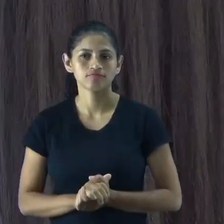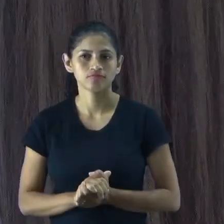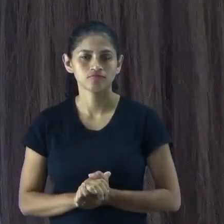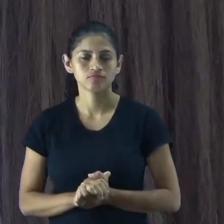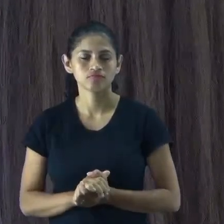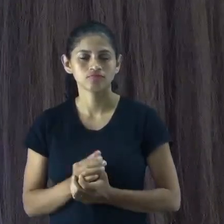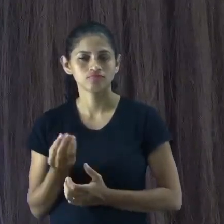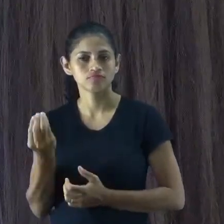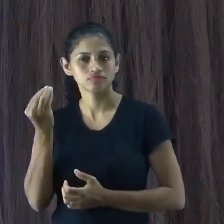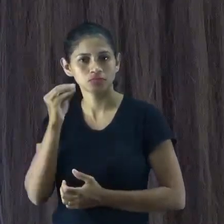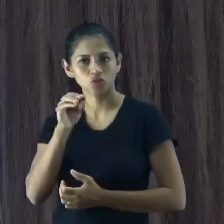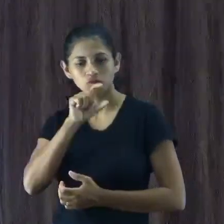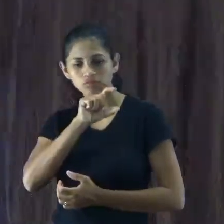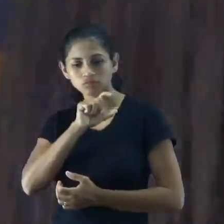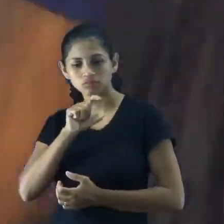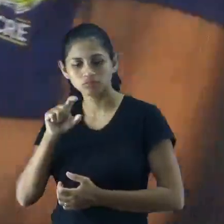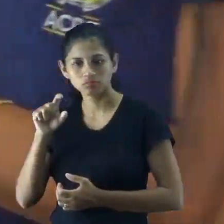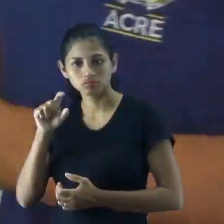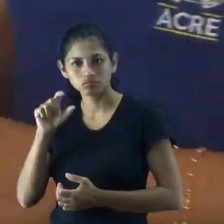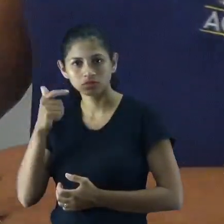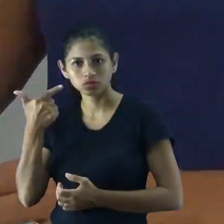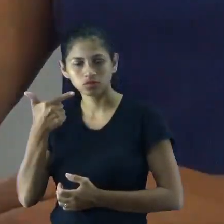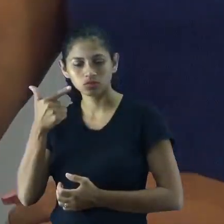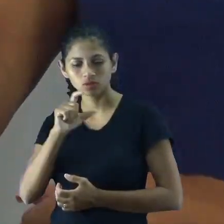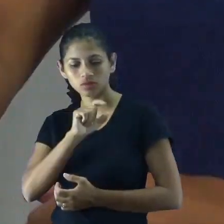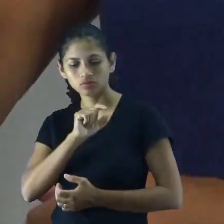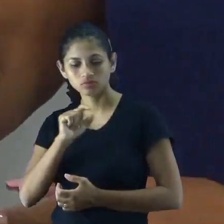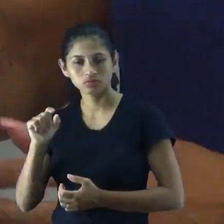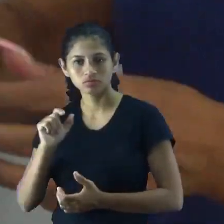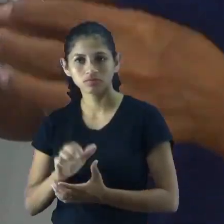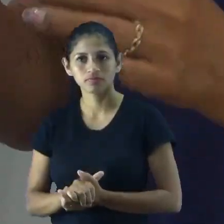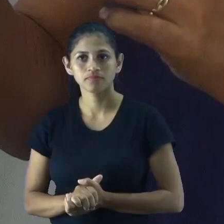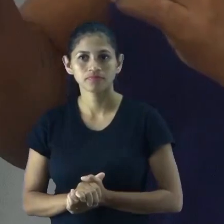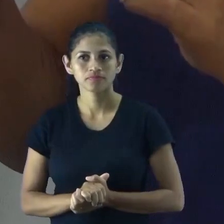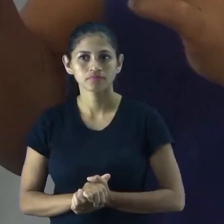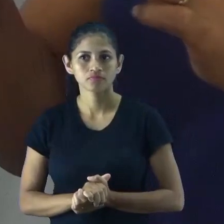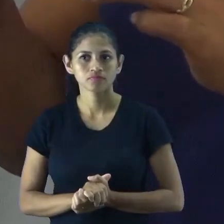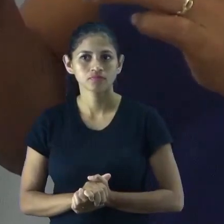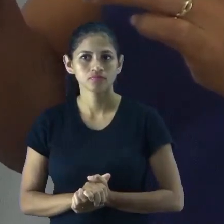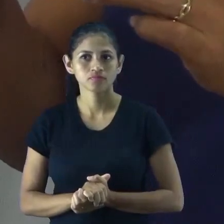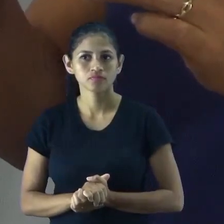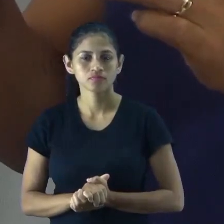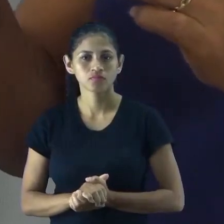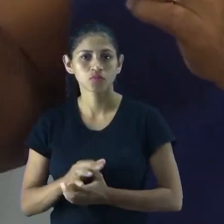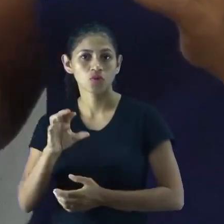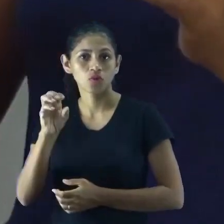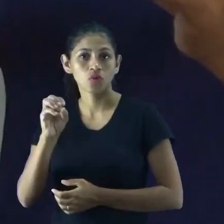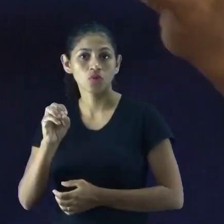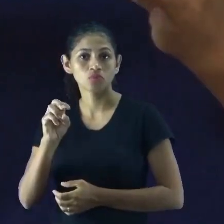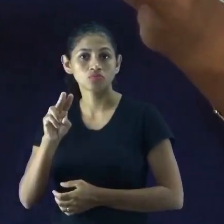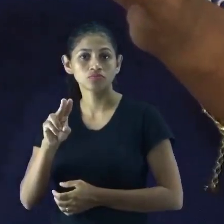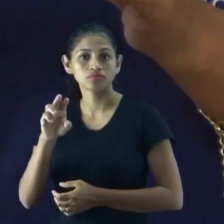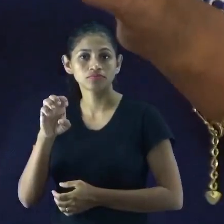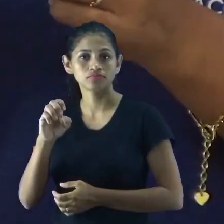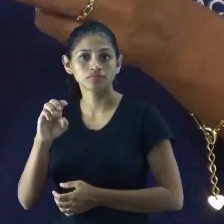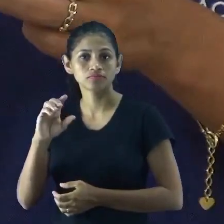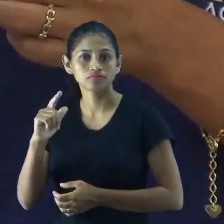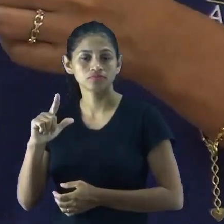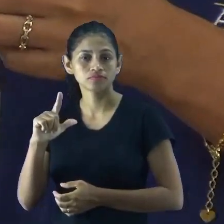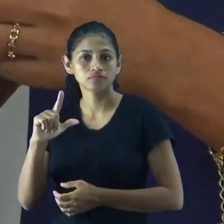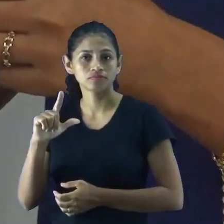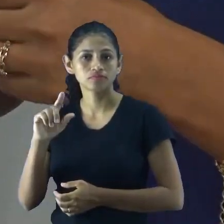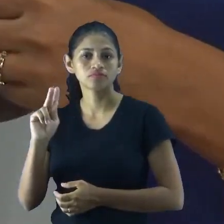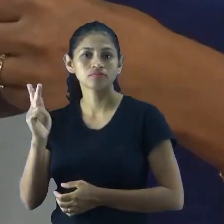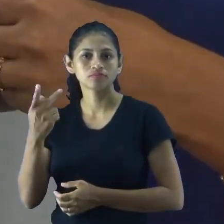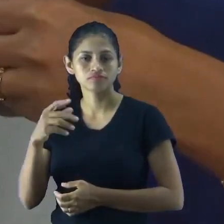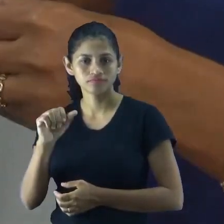linha da nossa tabela Vamos colocar também ovelha A Ovelha